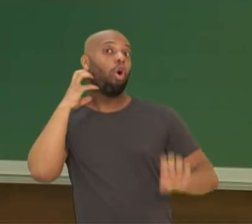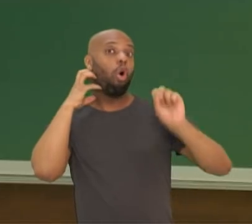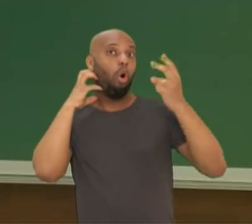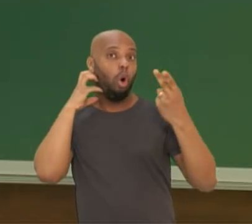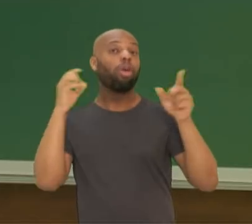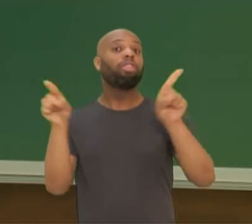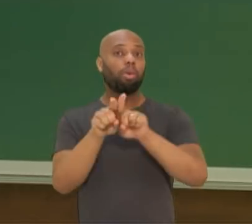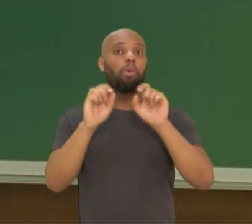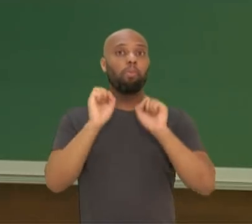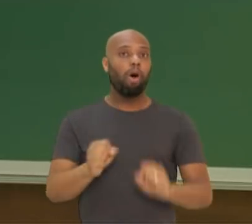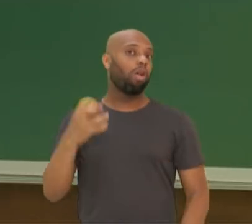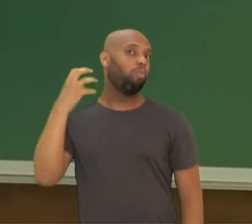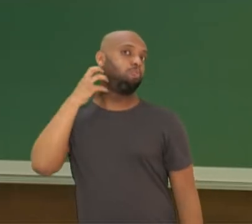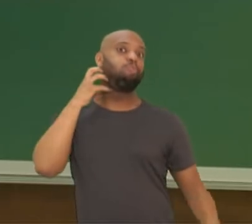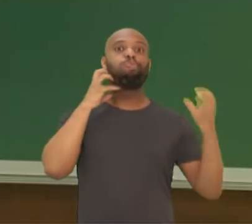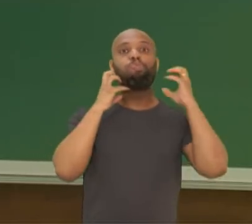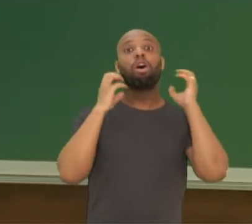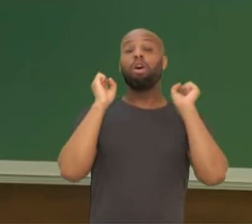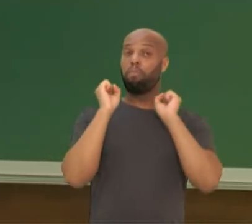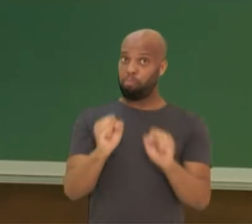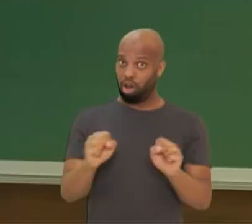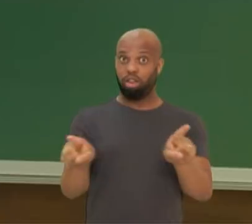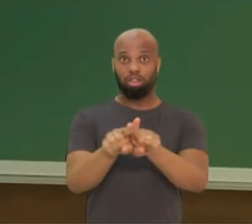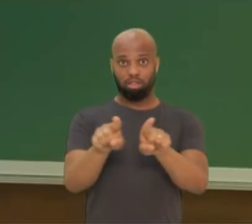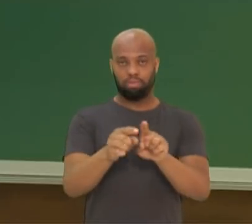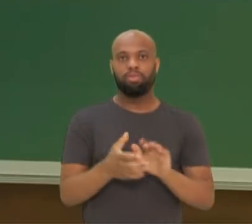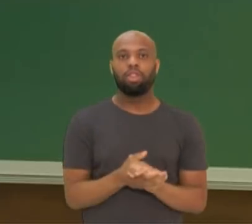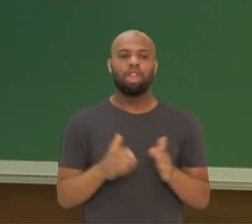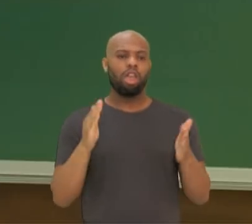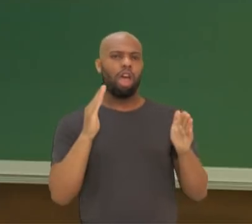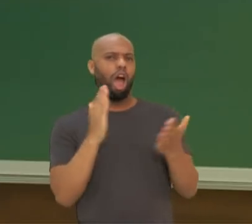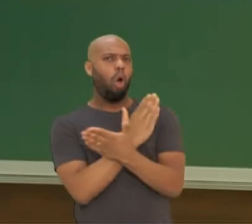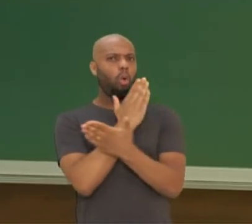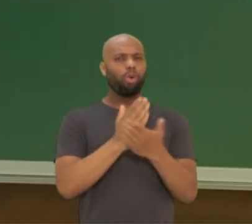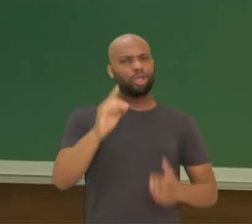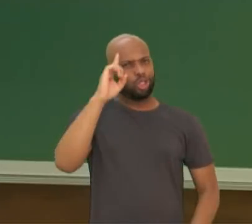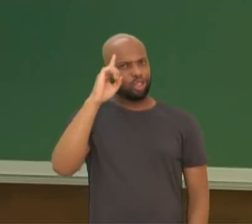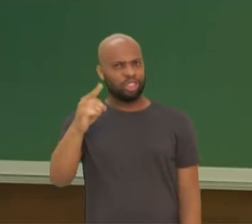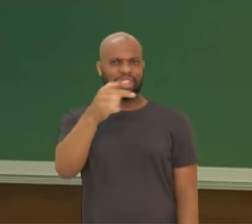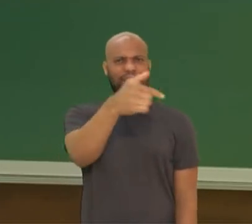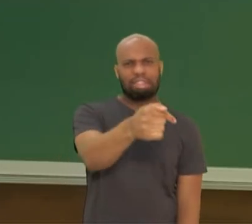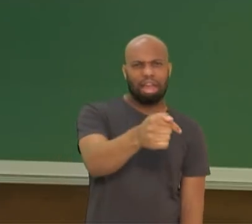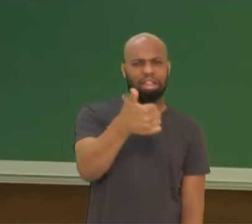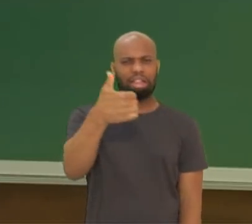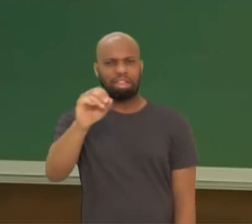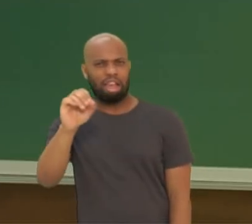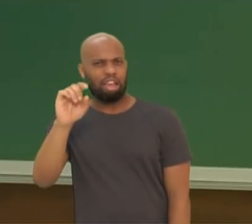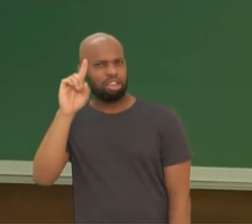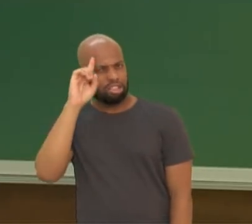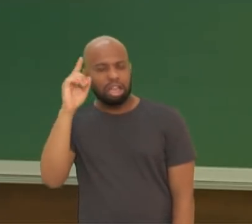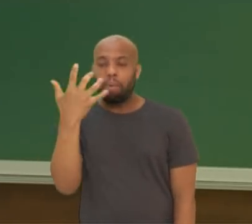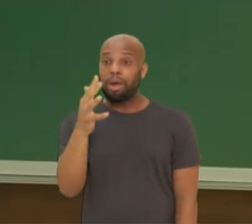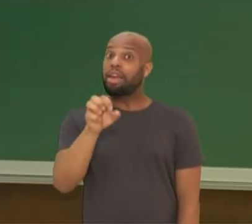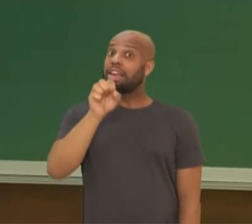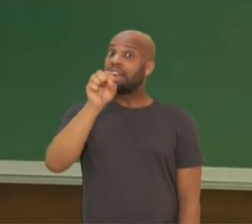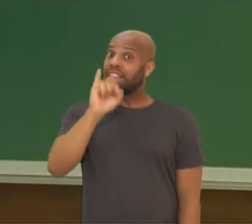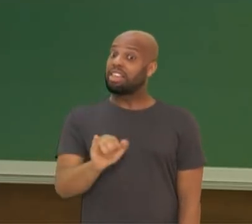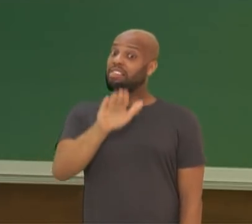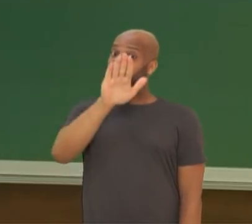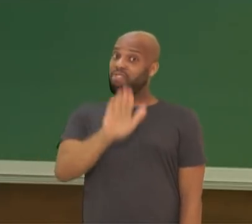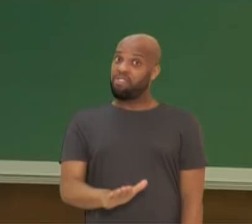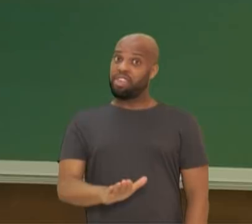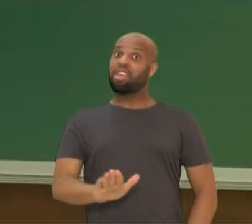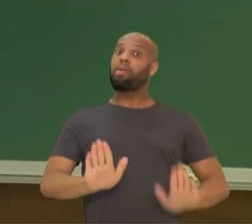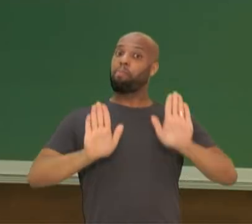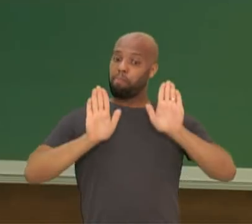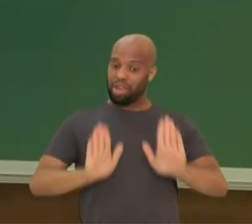lado ou dos dois, tá? Mas em alguns dias, 7, 10 dias mais ou menos, se a pessoa respeitar